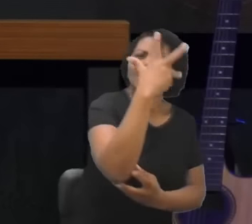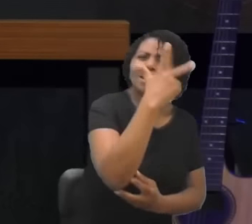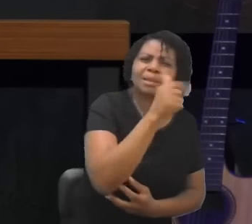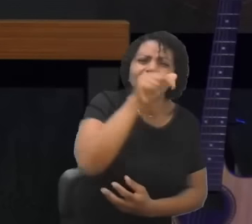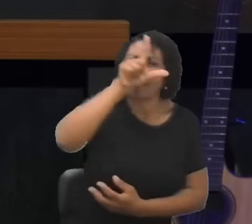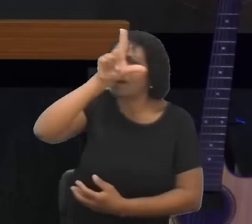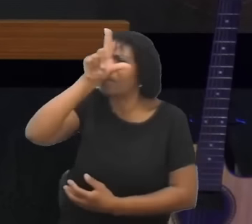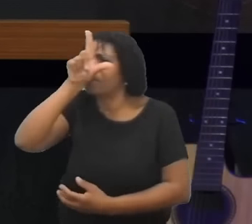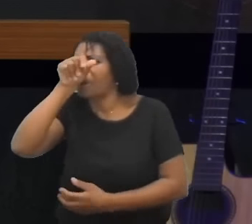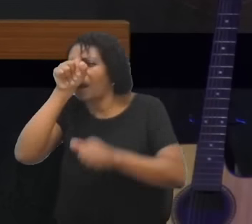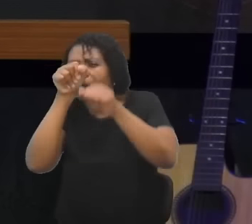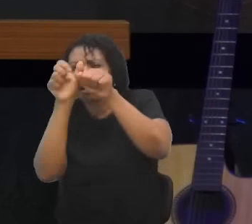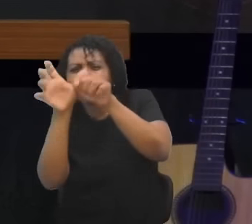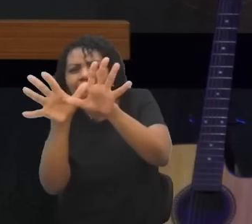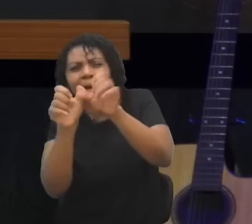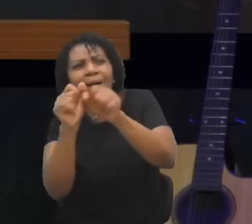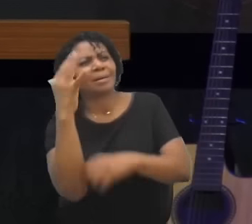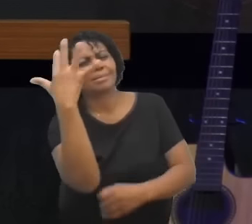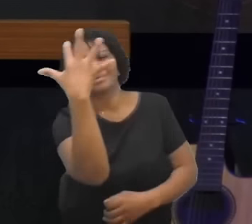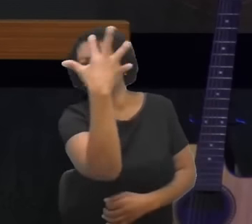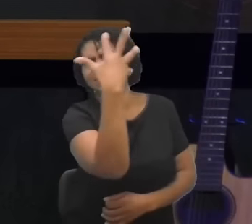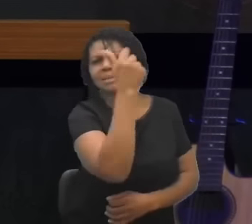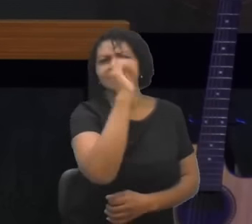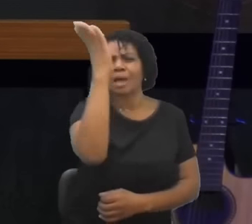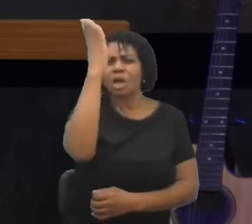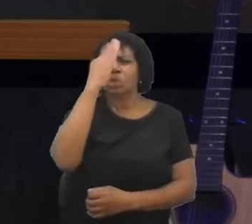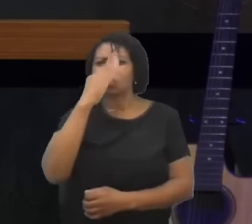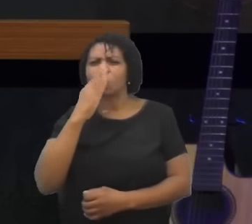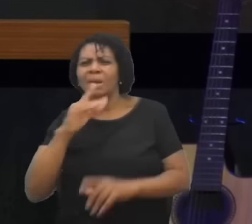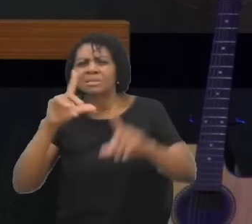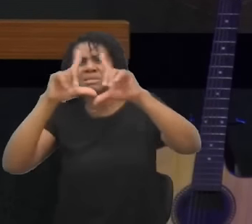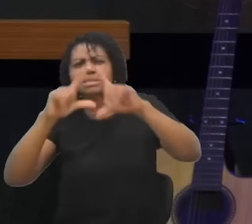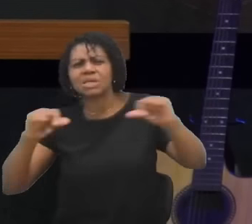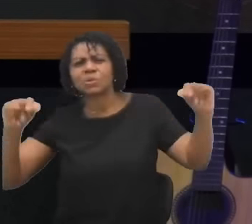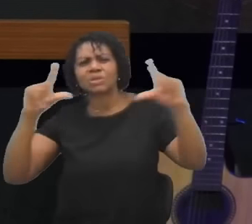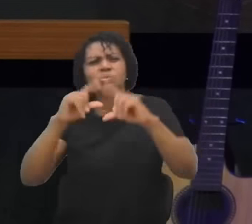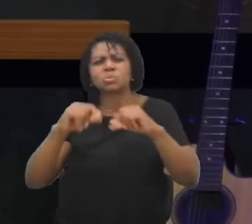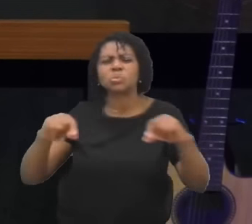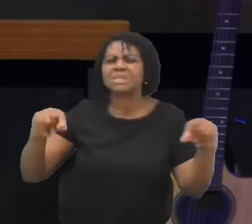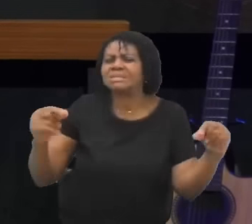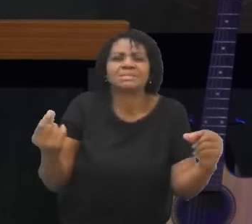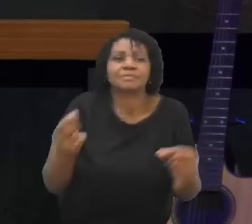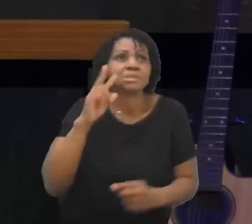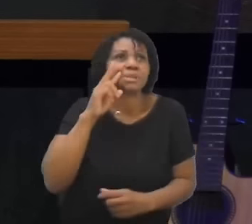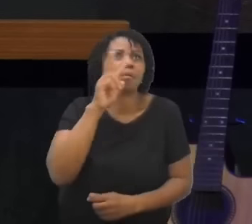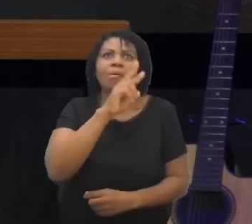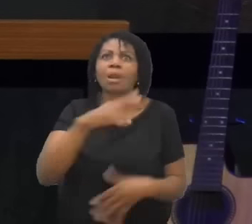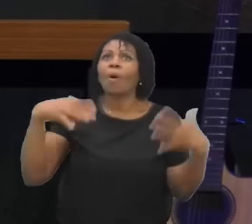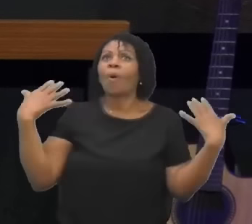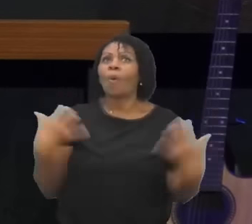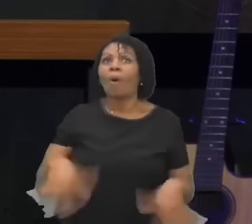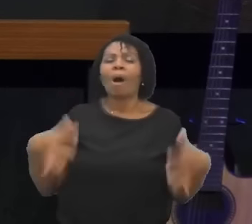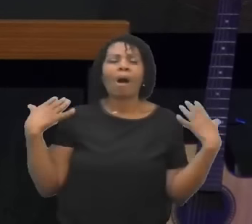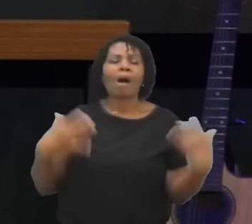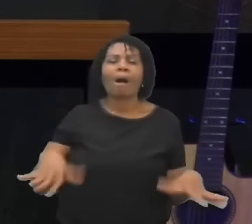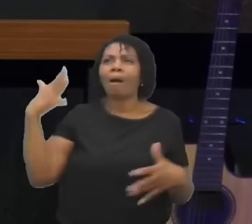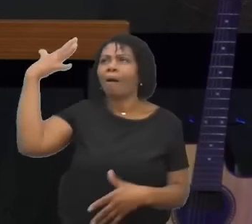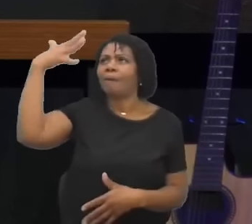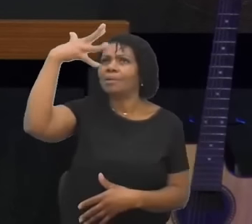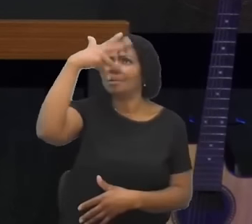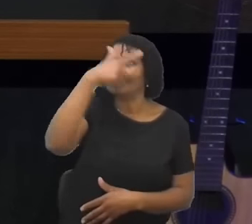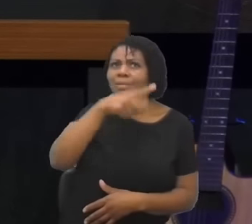extraordinária. Quando você olha para a natureza aqui no Brasil, na Suíça, lugares, Maldivas, aí você fala, meu Senhor, que coisa